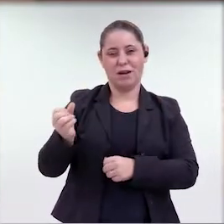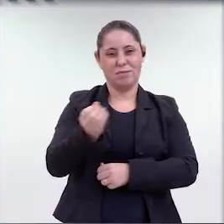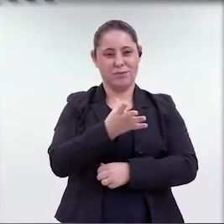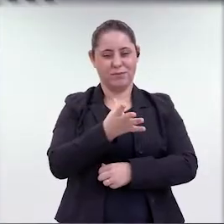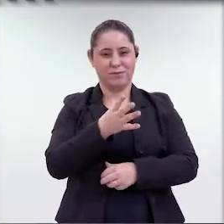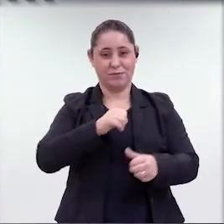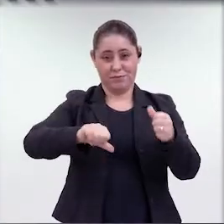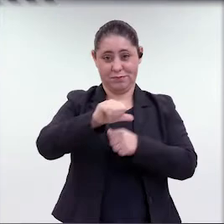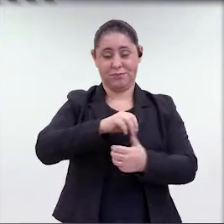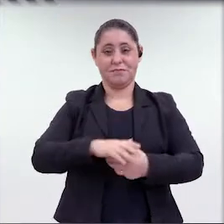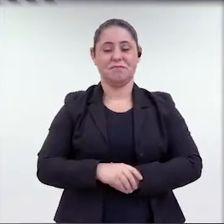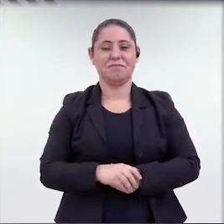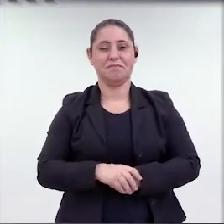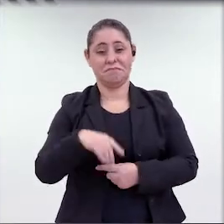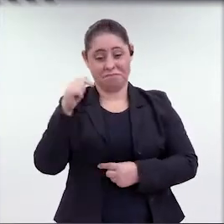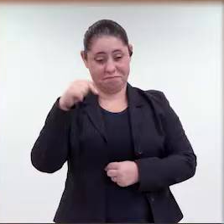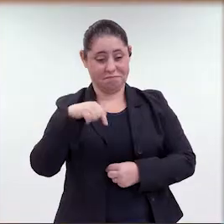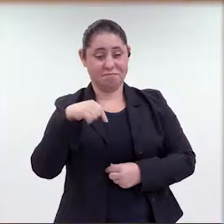mudanças.